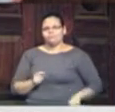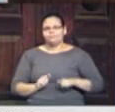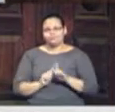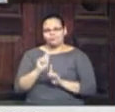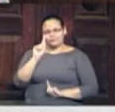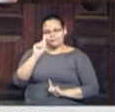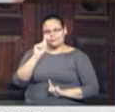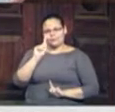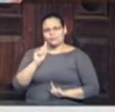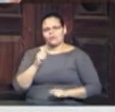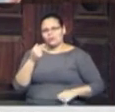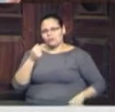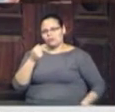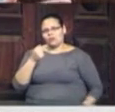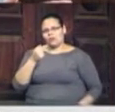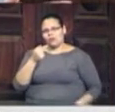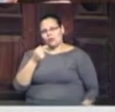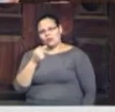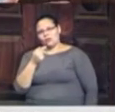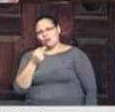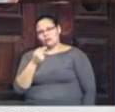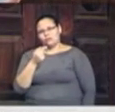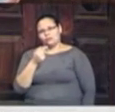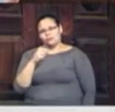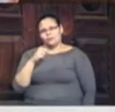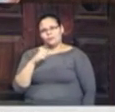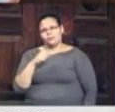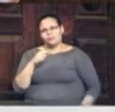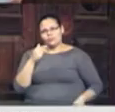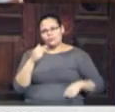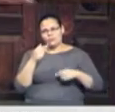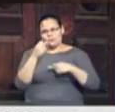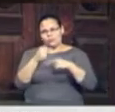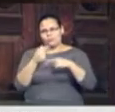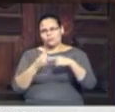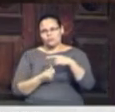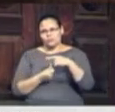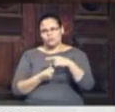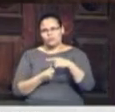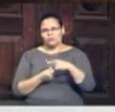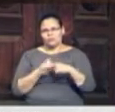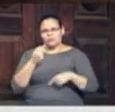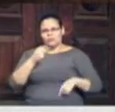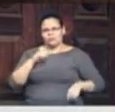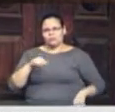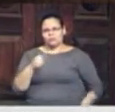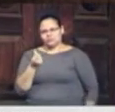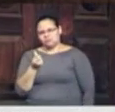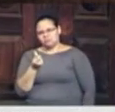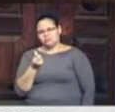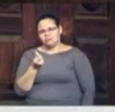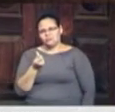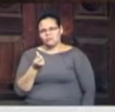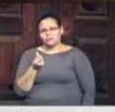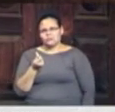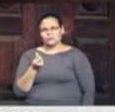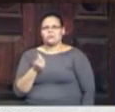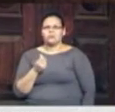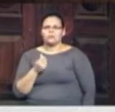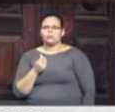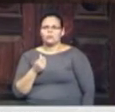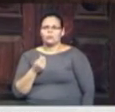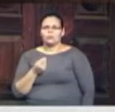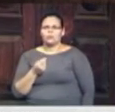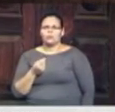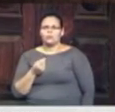vai fechar em 7,5, o senhor concorda? Um pouquinho mais, se não for 7,5, 7...